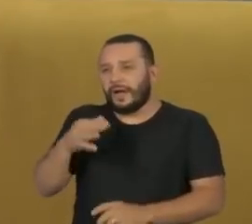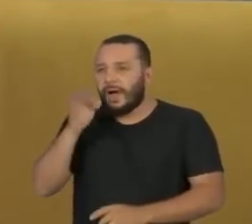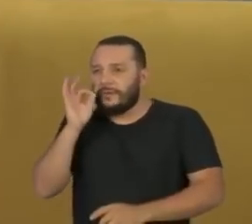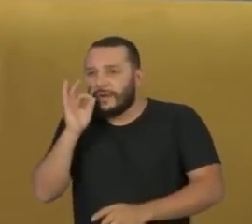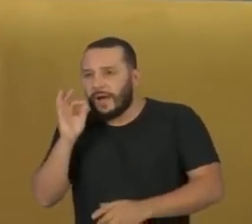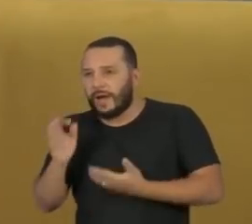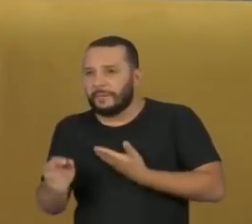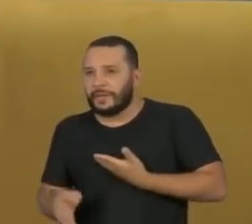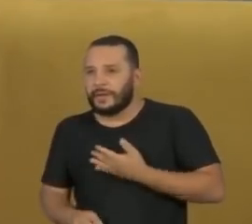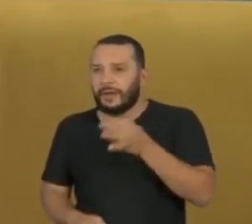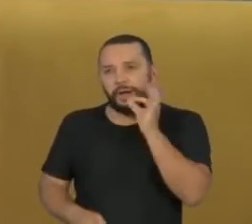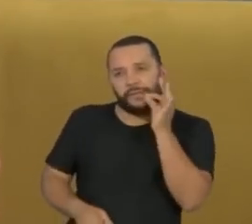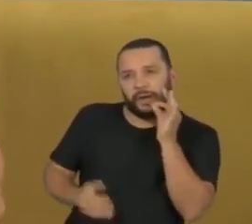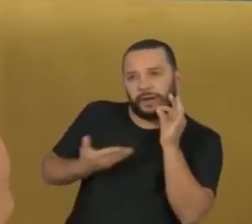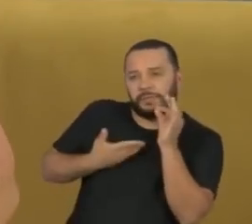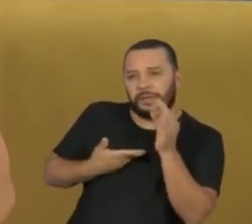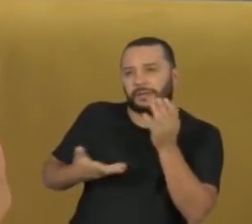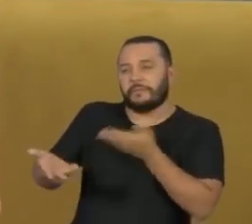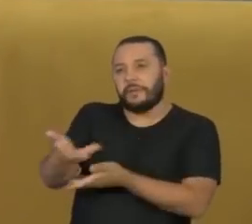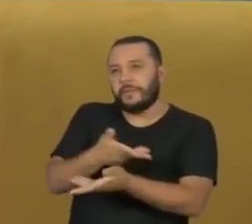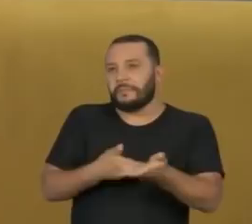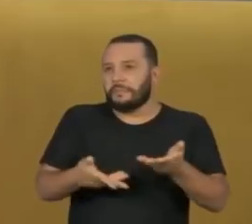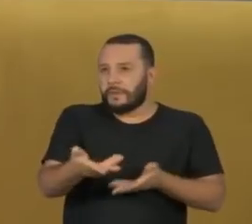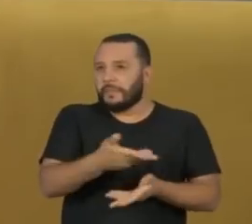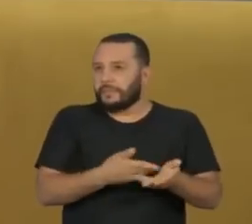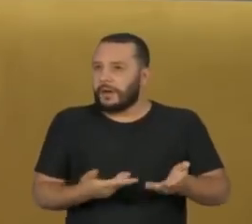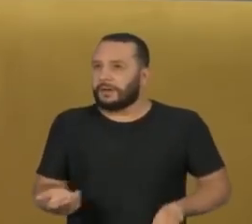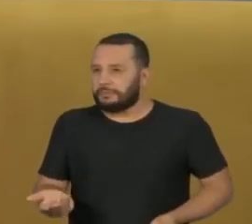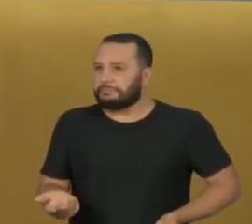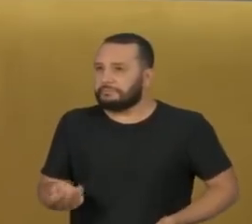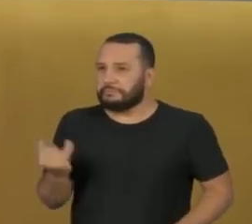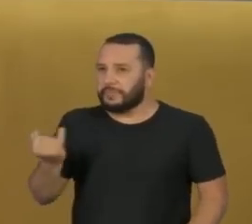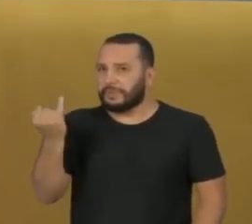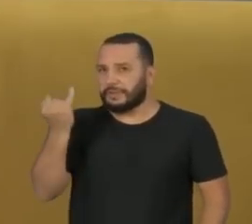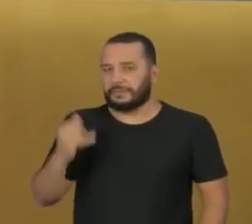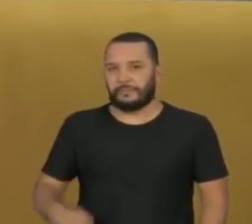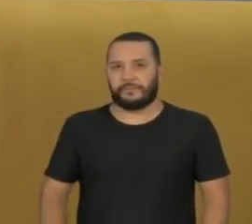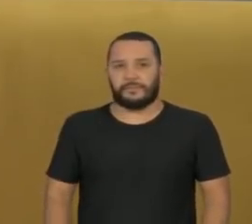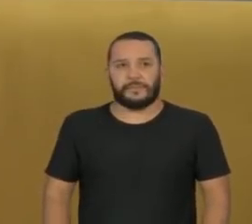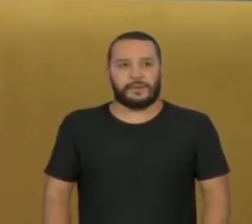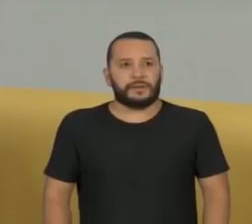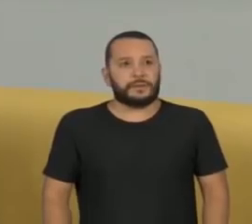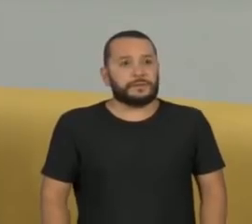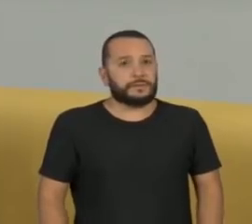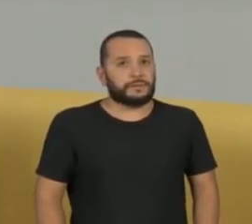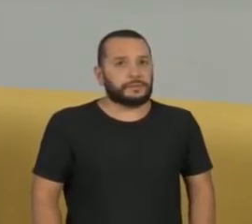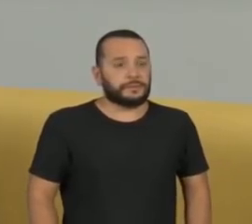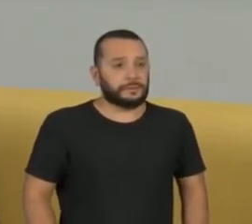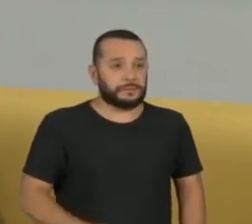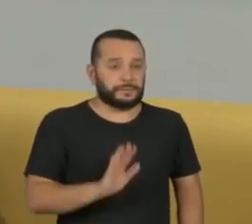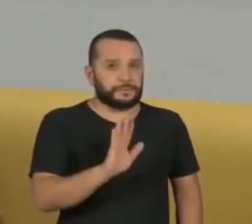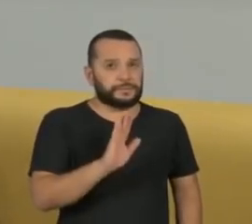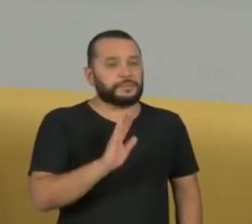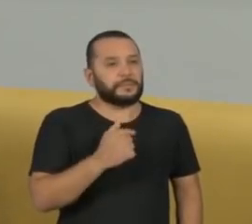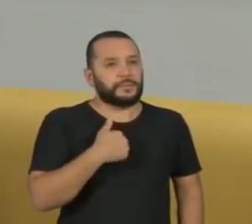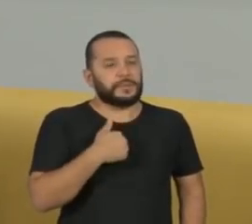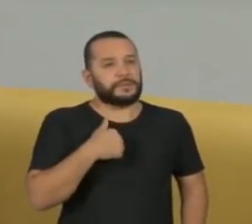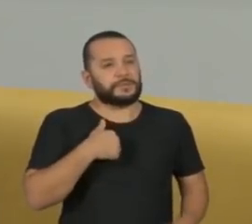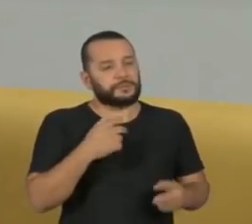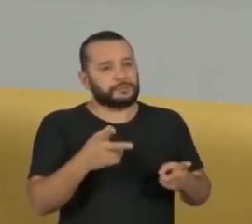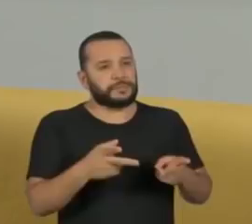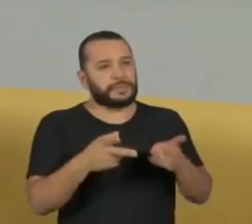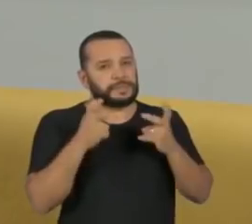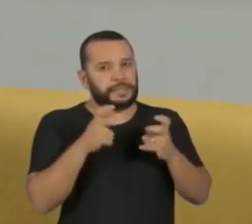uma, eventualmente chama a outra, alguma coisa assim, nesse sentido. Muito bem. A gente percebe que, então, quer dizer,